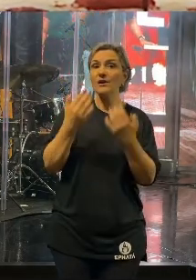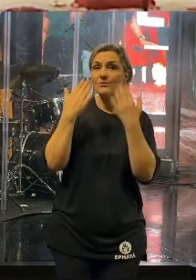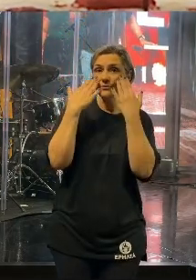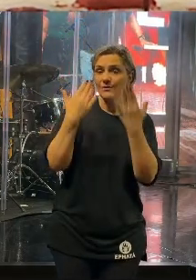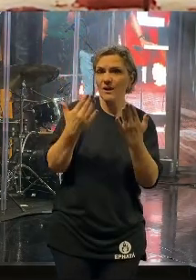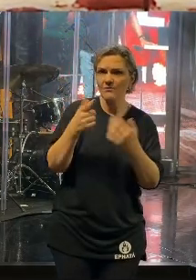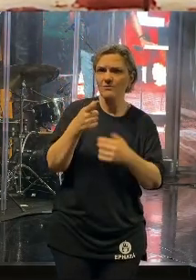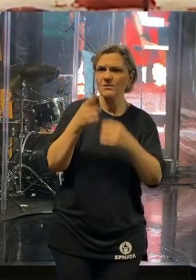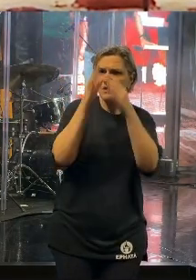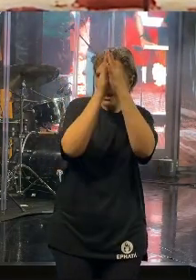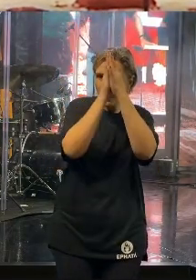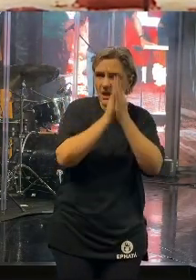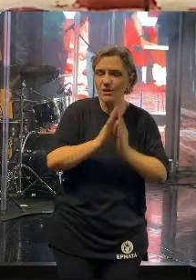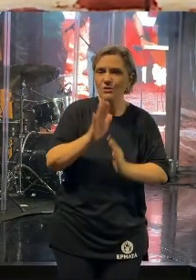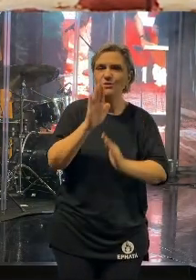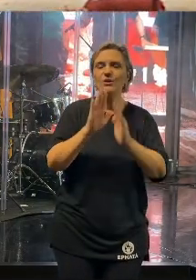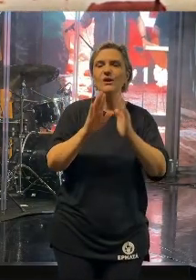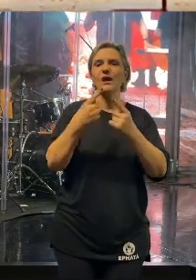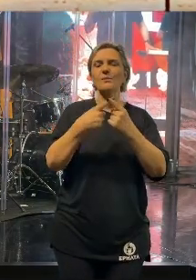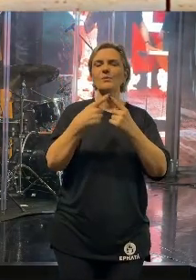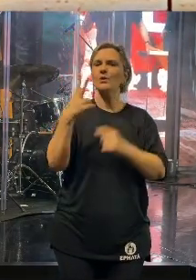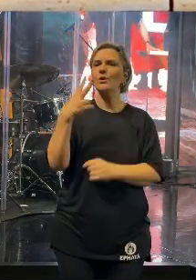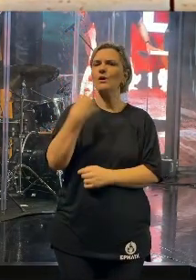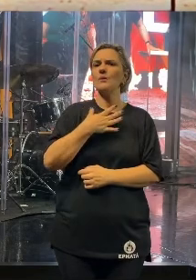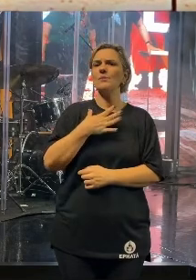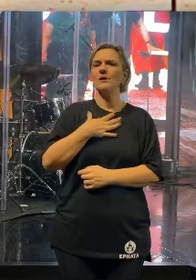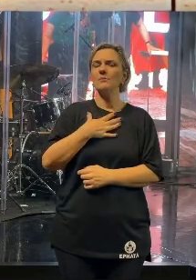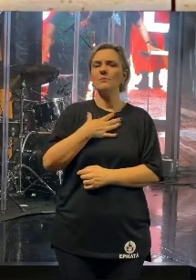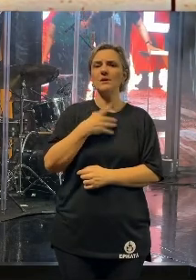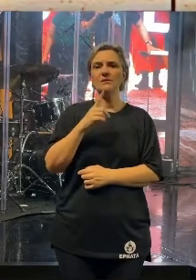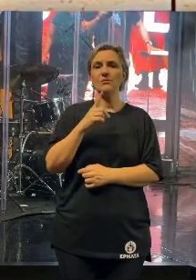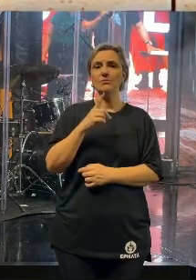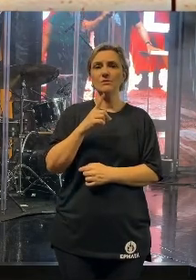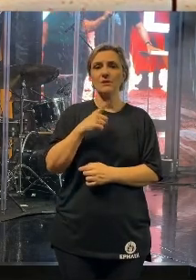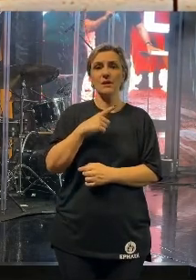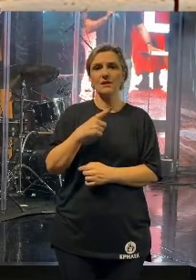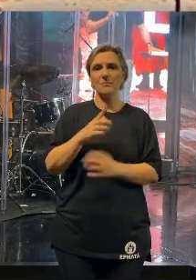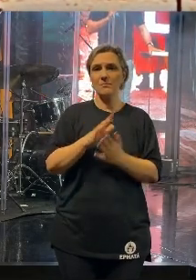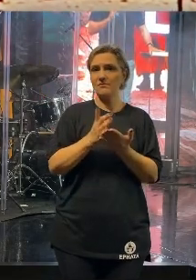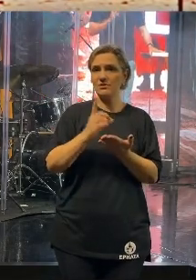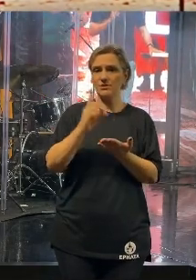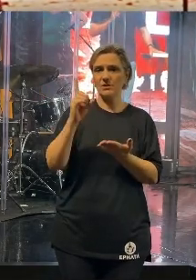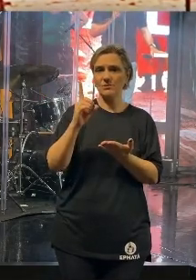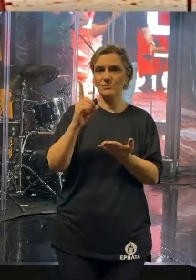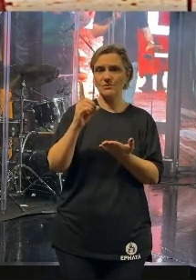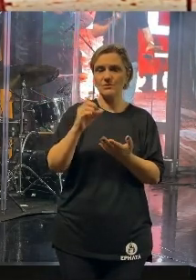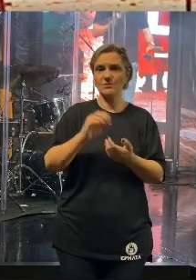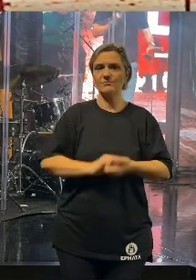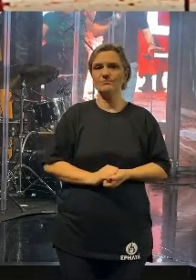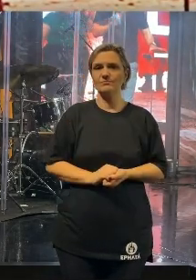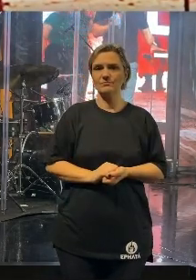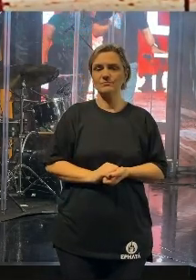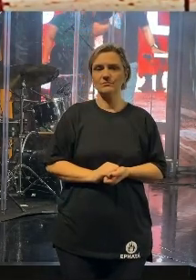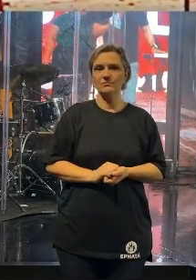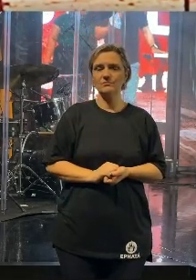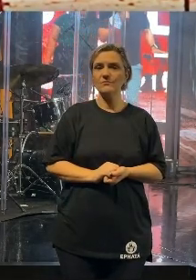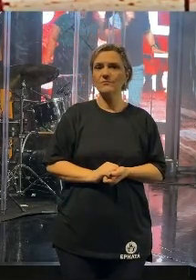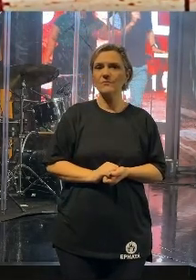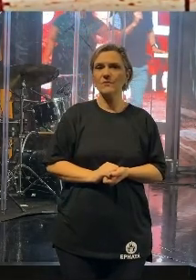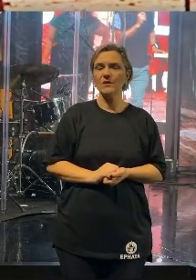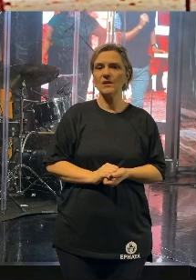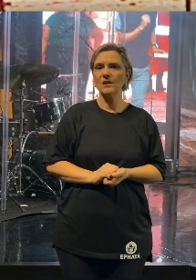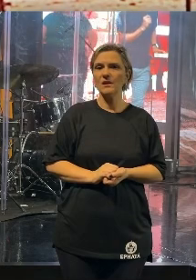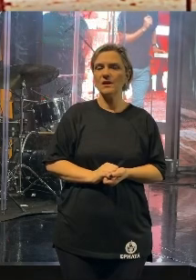você adorar, porque olha para mim, é antibíblico. Mudou, viu? Silenciou o pessoal.